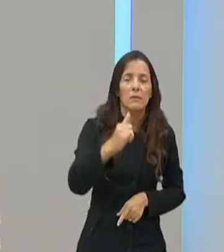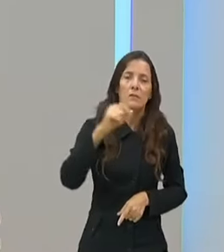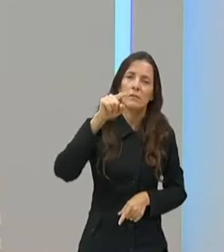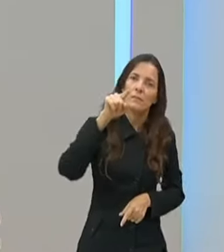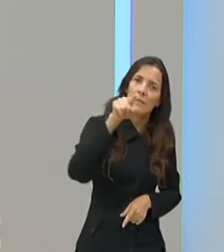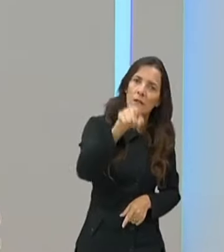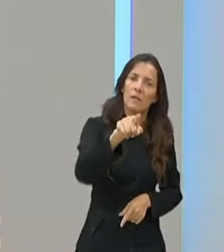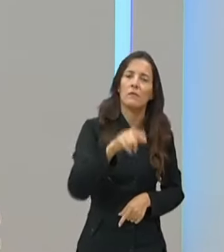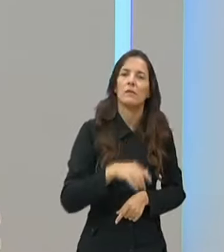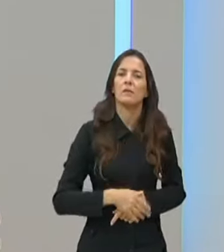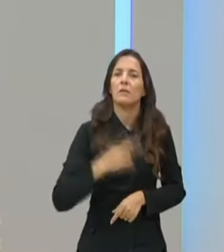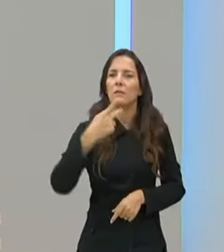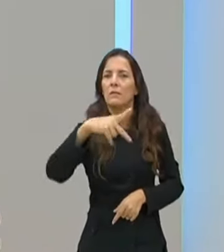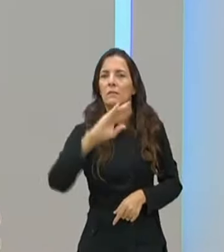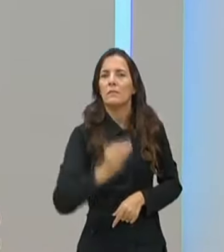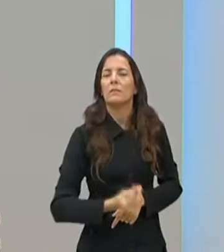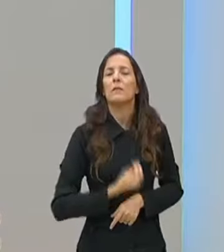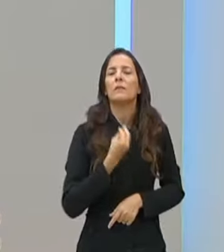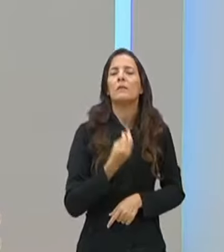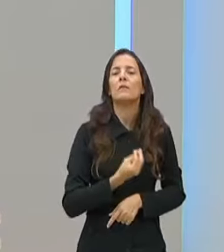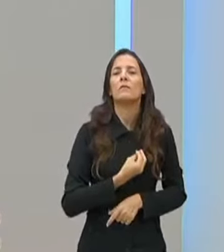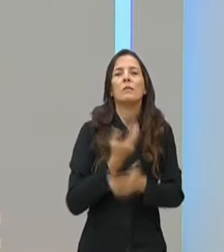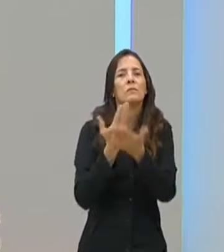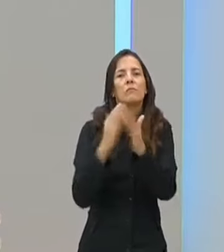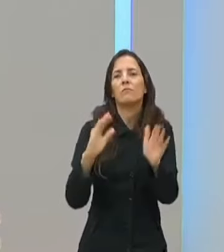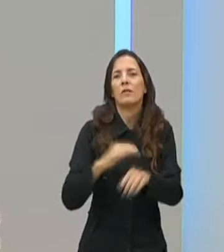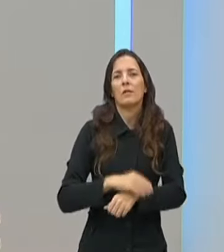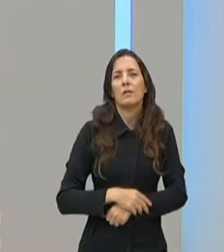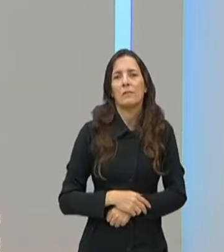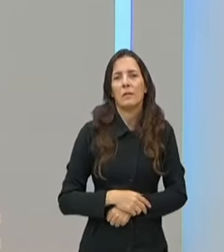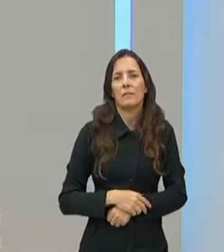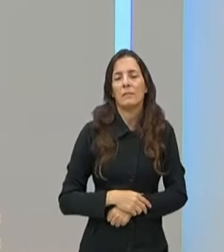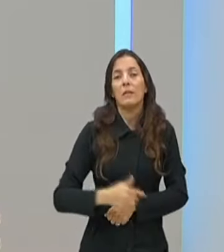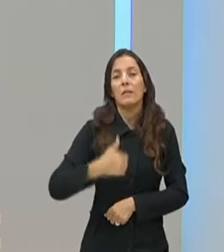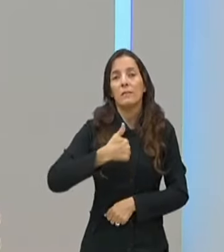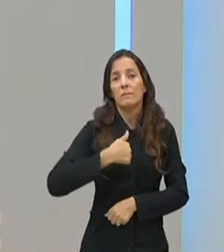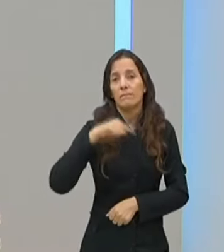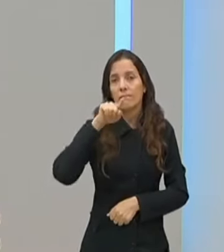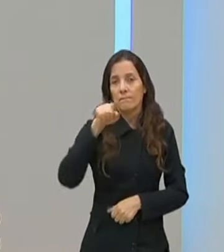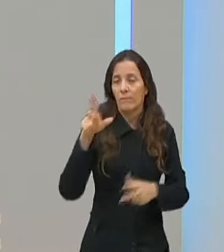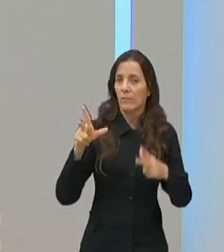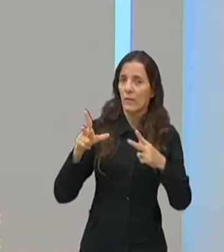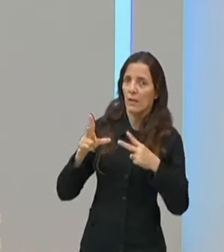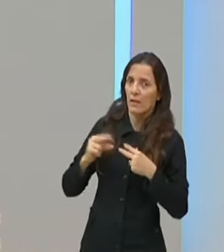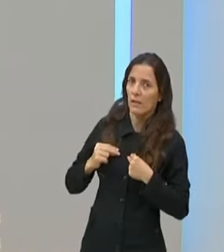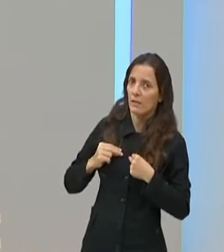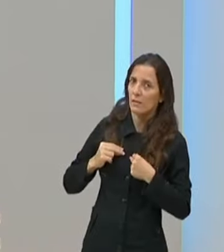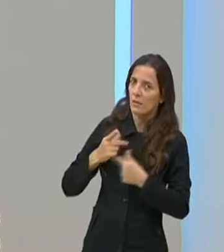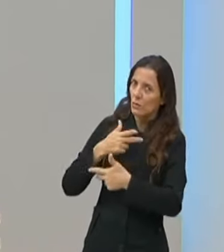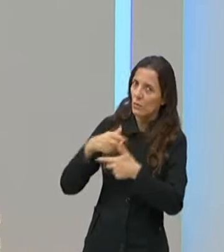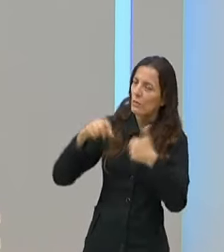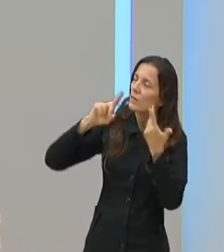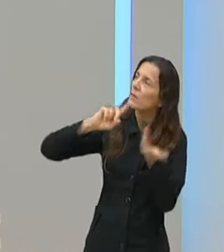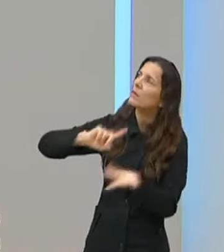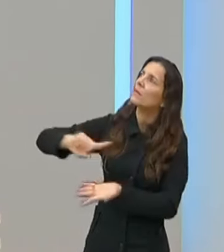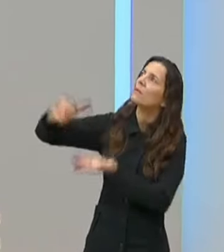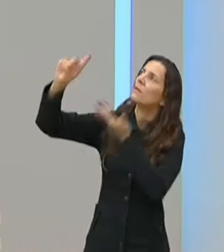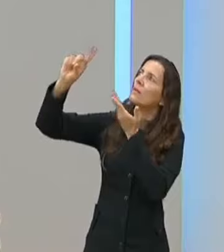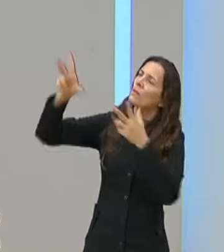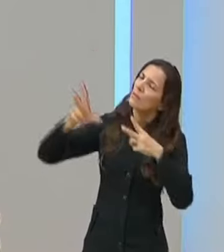assim como eu não mereço nada de Deus, não. Nós não temos como pagar o que ele já fez,